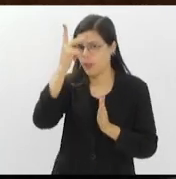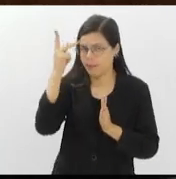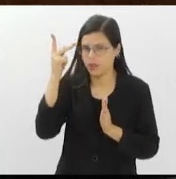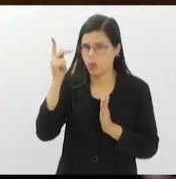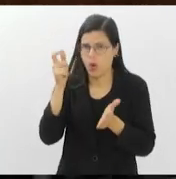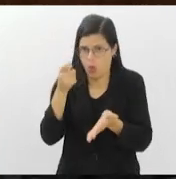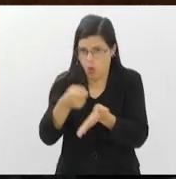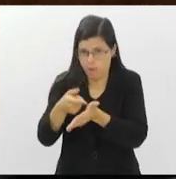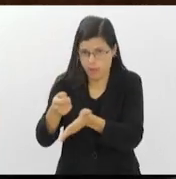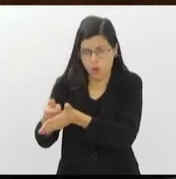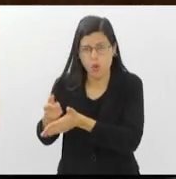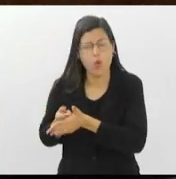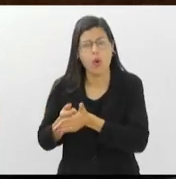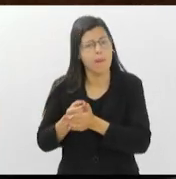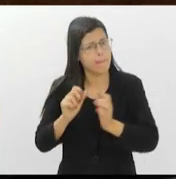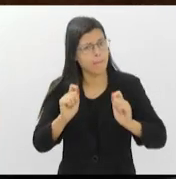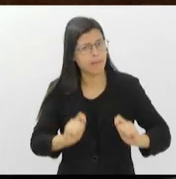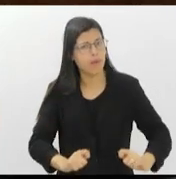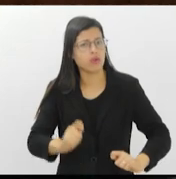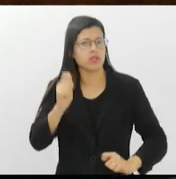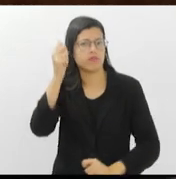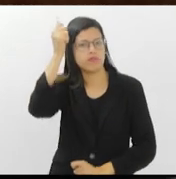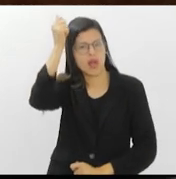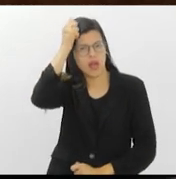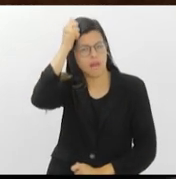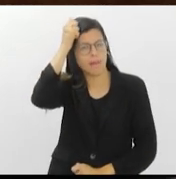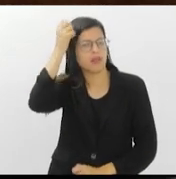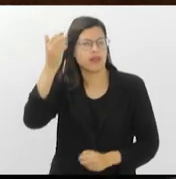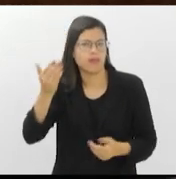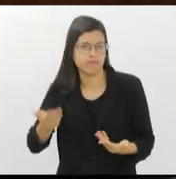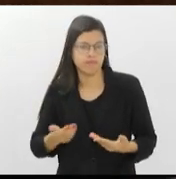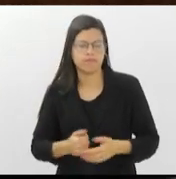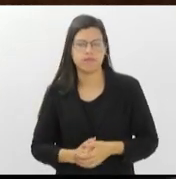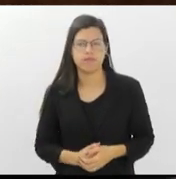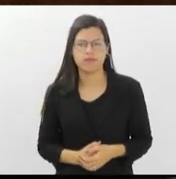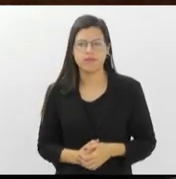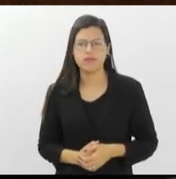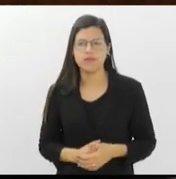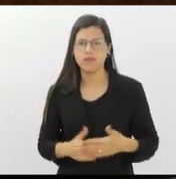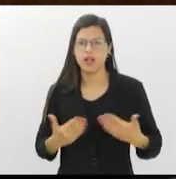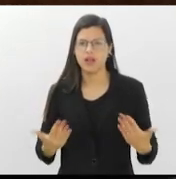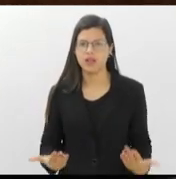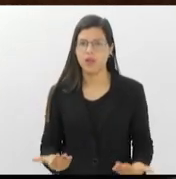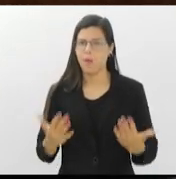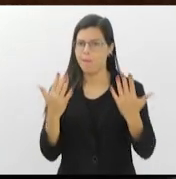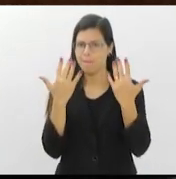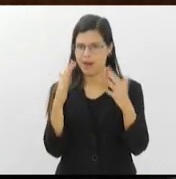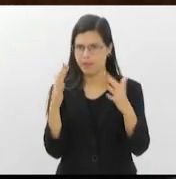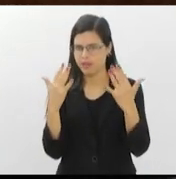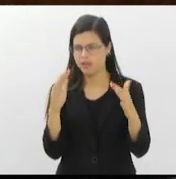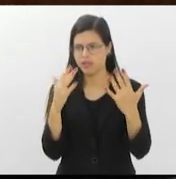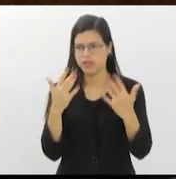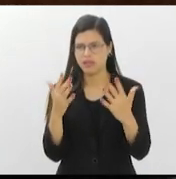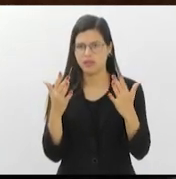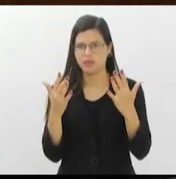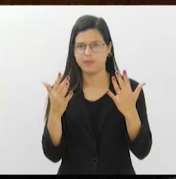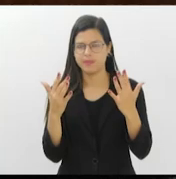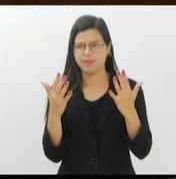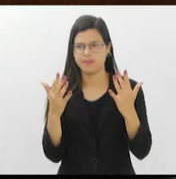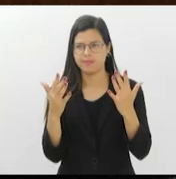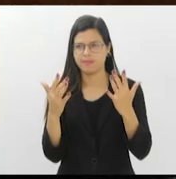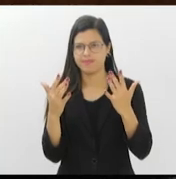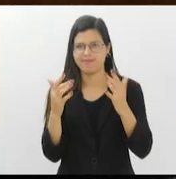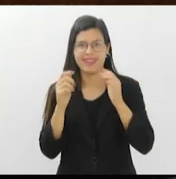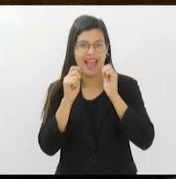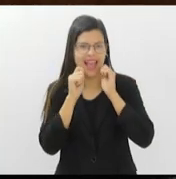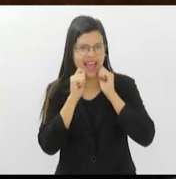arrepender da compra efetuada. Então, estou parabenizando o